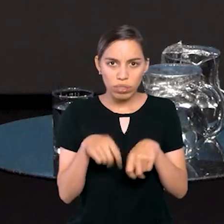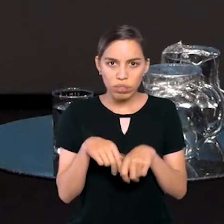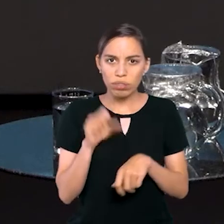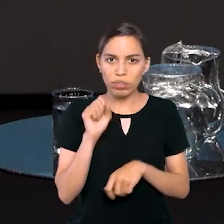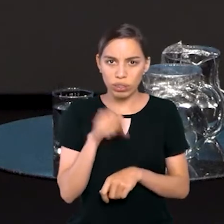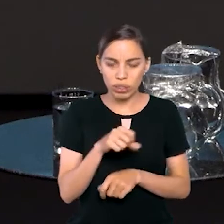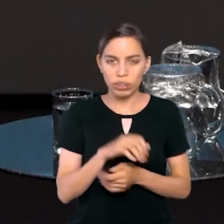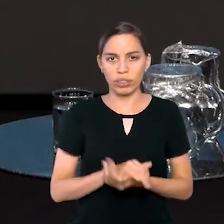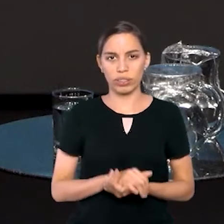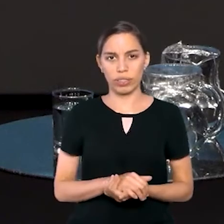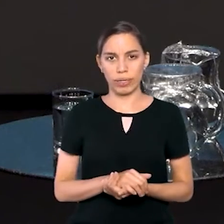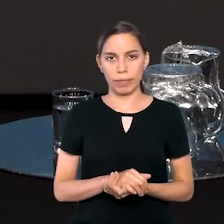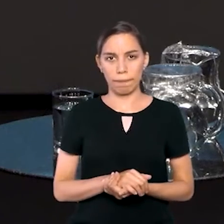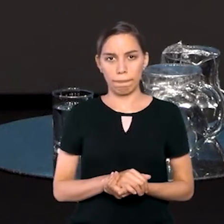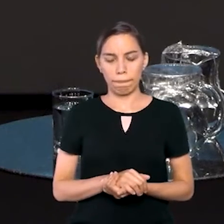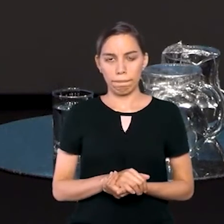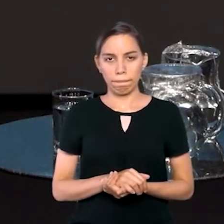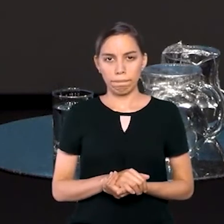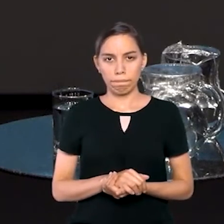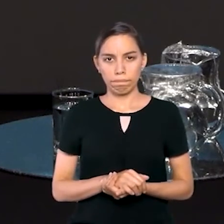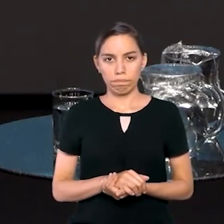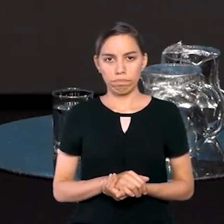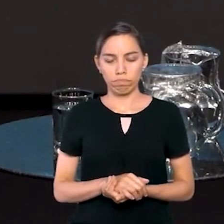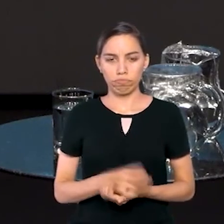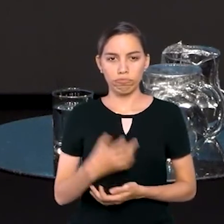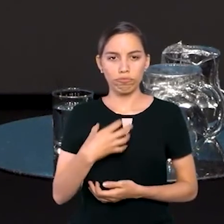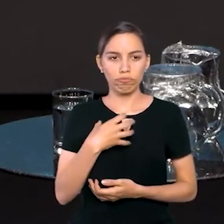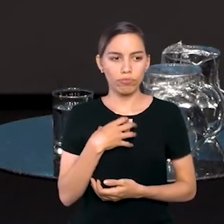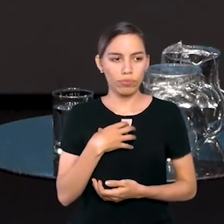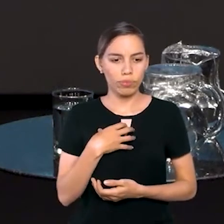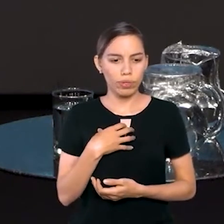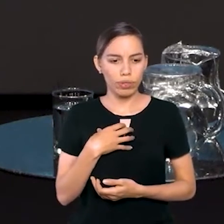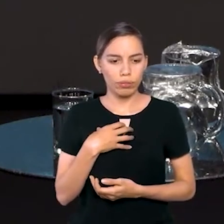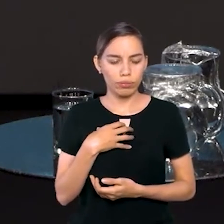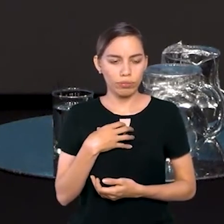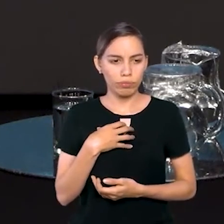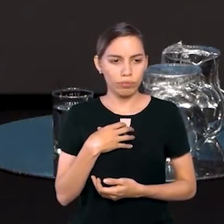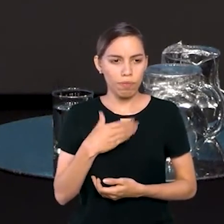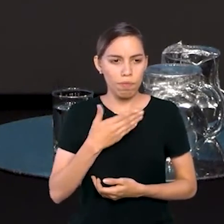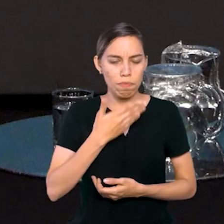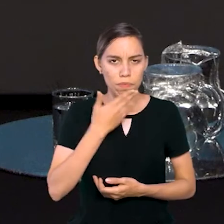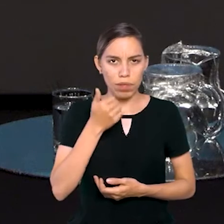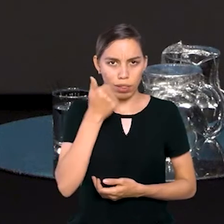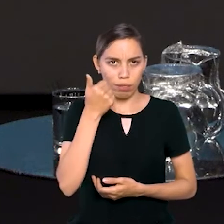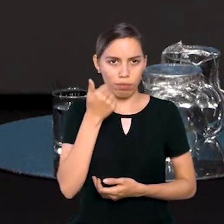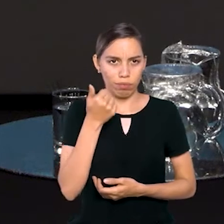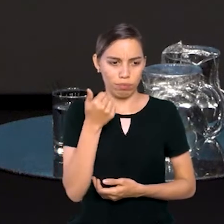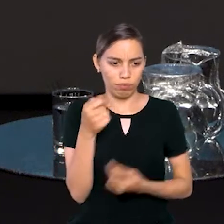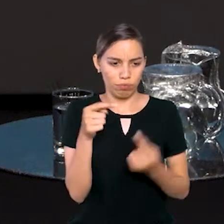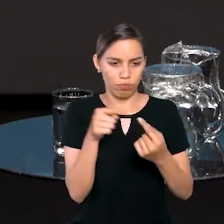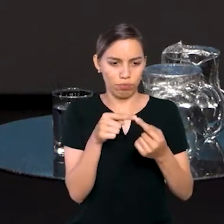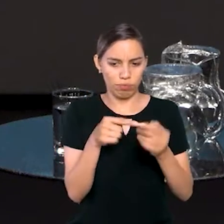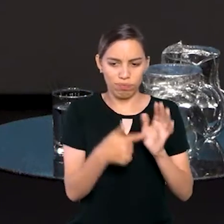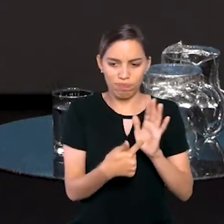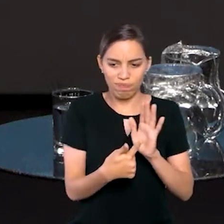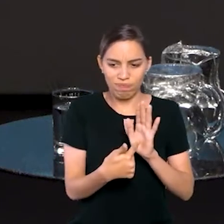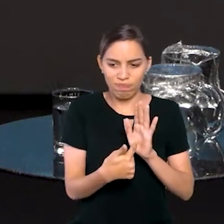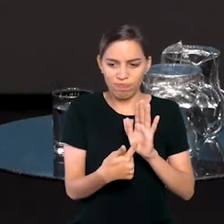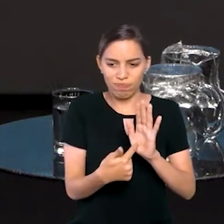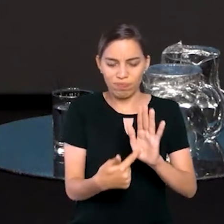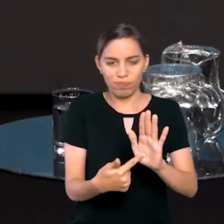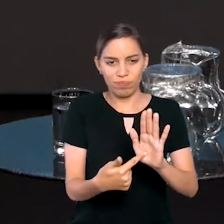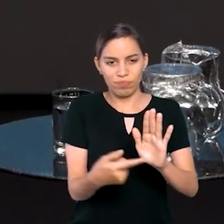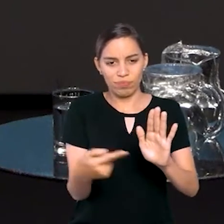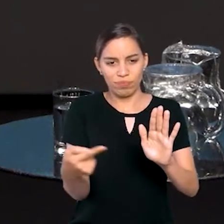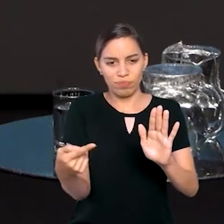ser possível. Essa maneira americana que nós imprimimos por onde passamos,